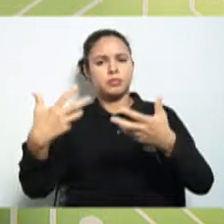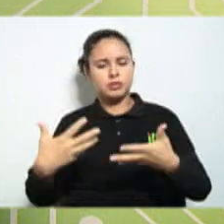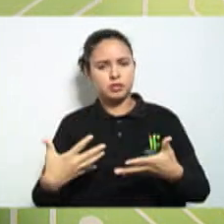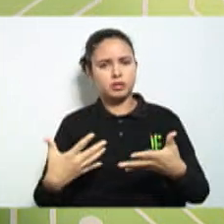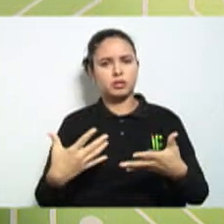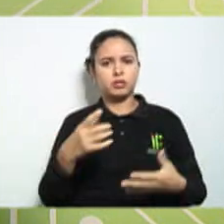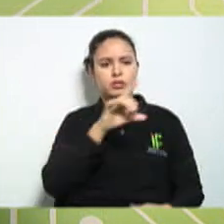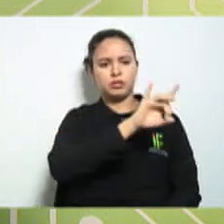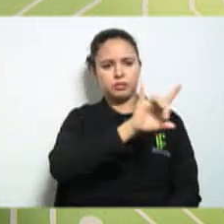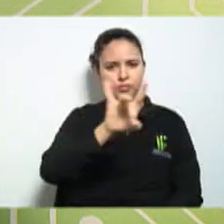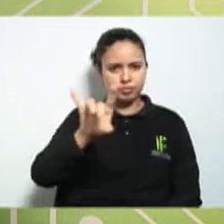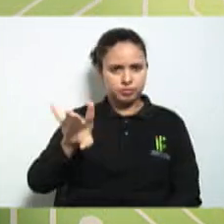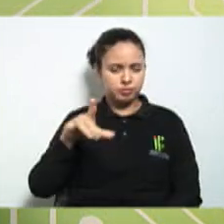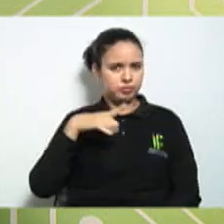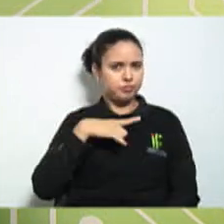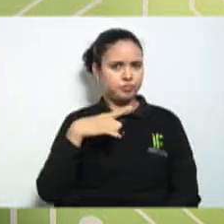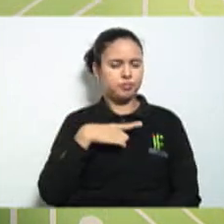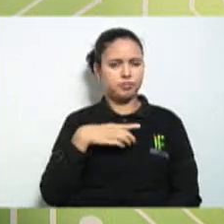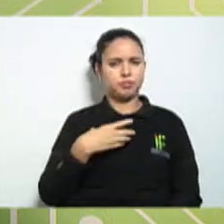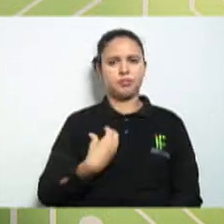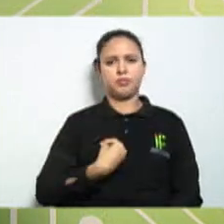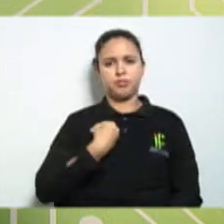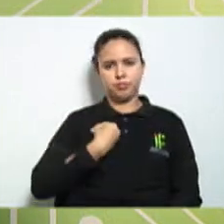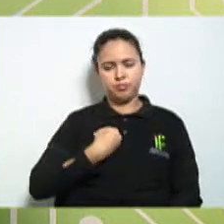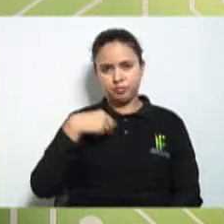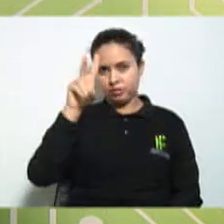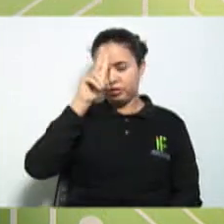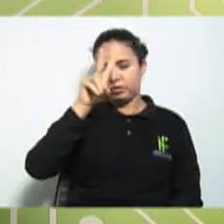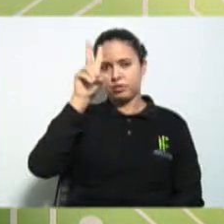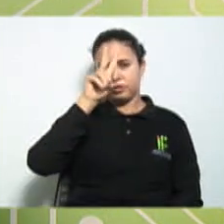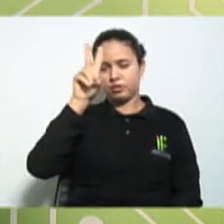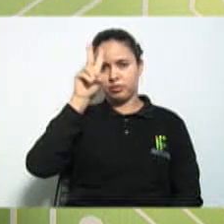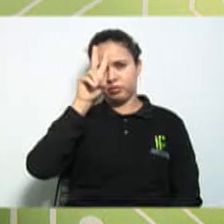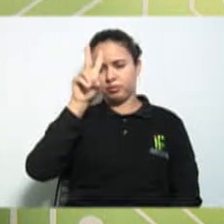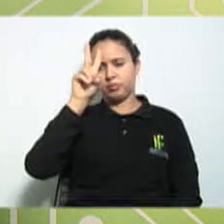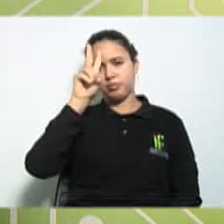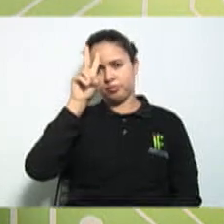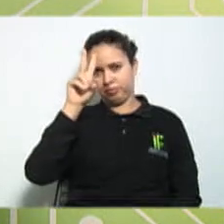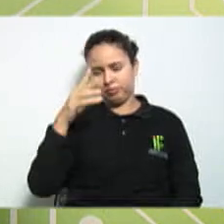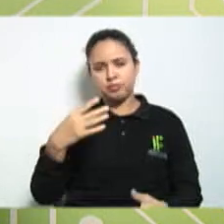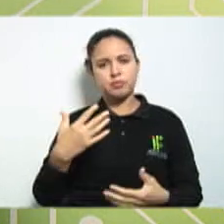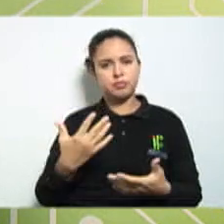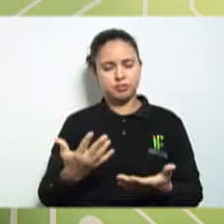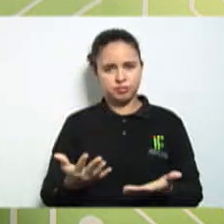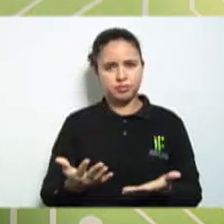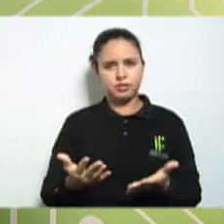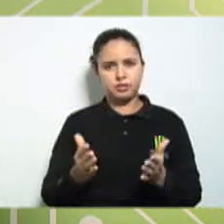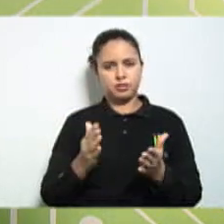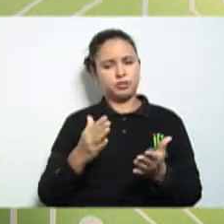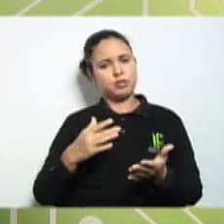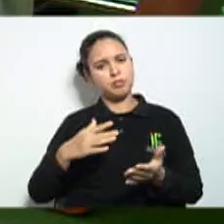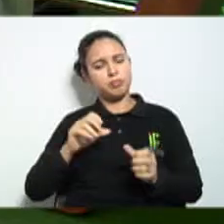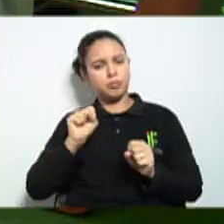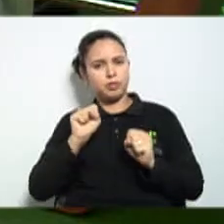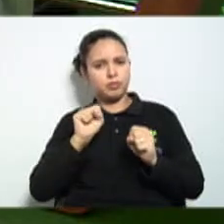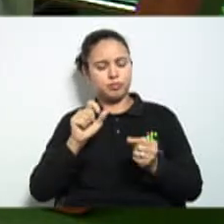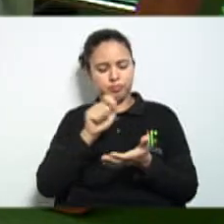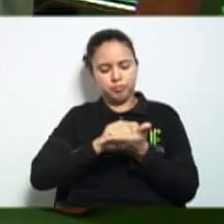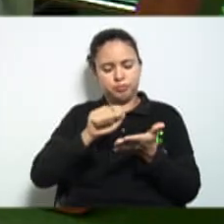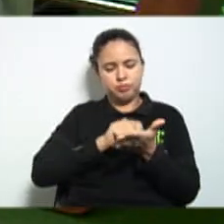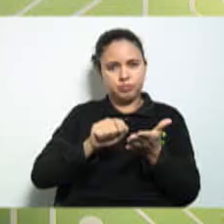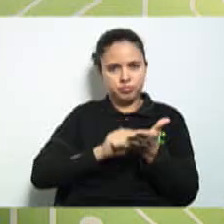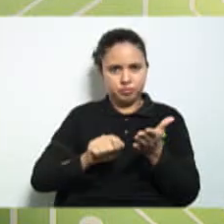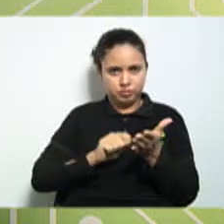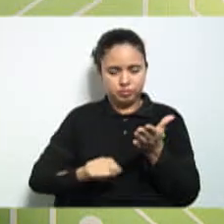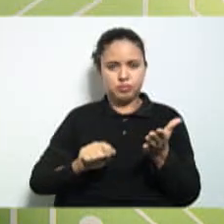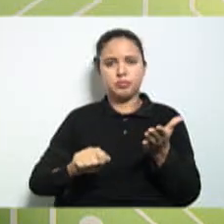vida. Eu não escrevi a minha história no diário, mas é uma ótima terapia, não é isso, professora Priscila? Nossa, e como? Então, do